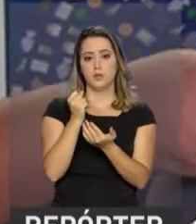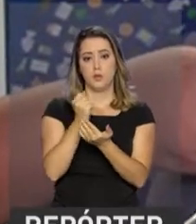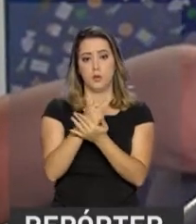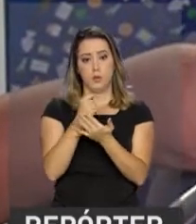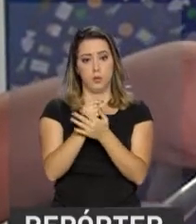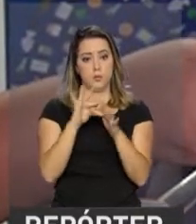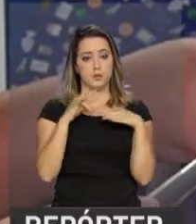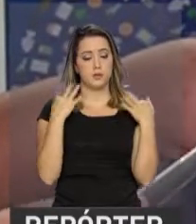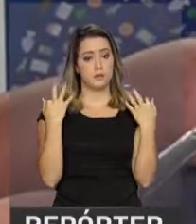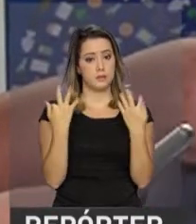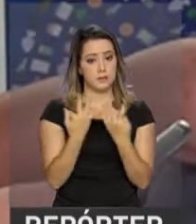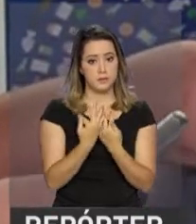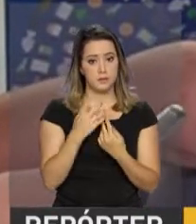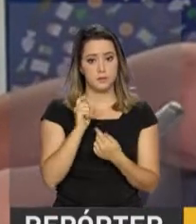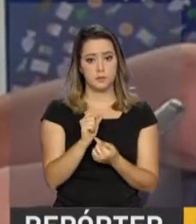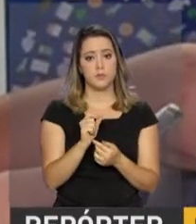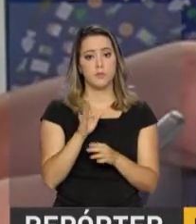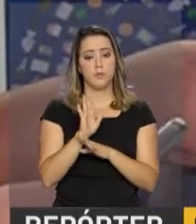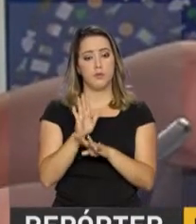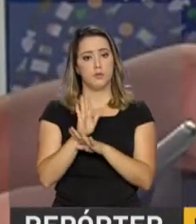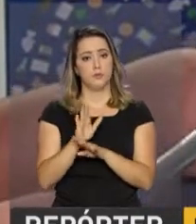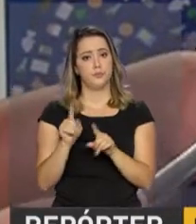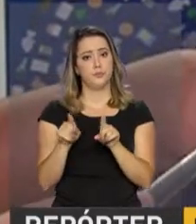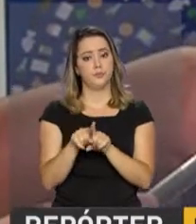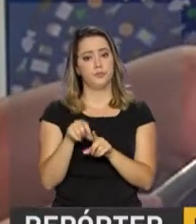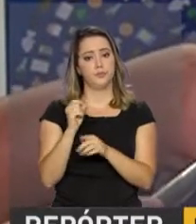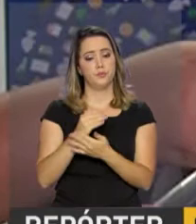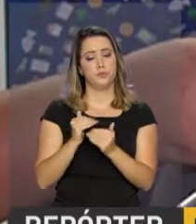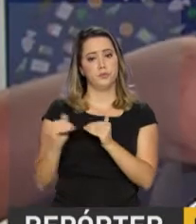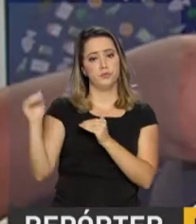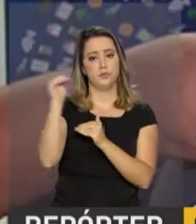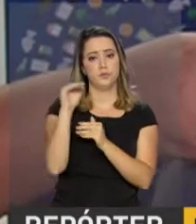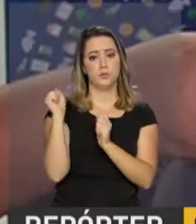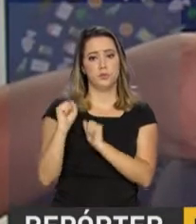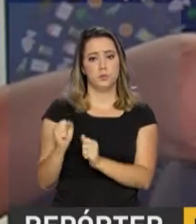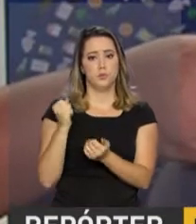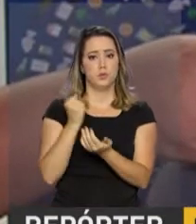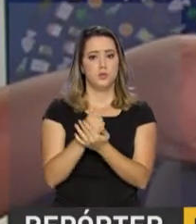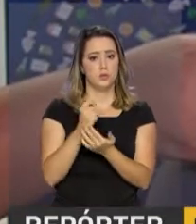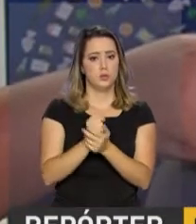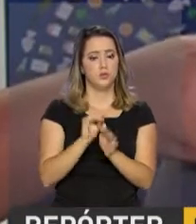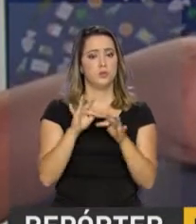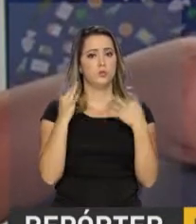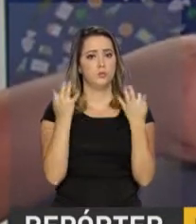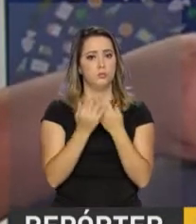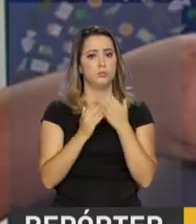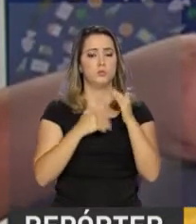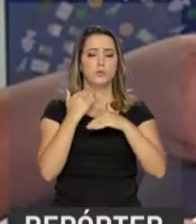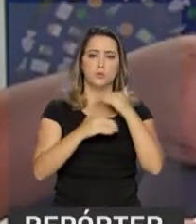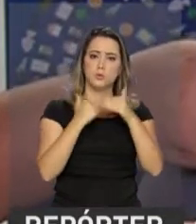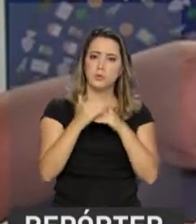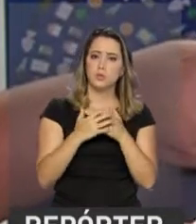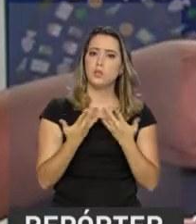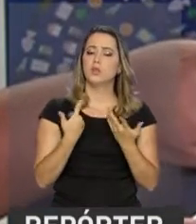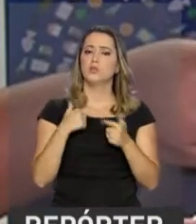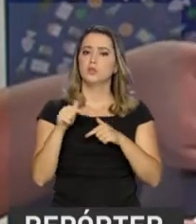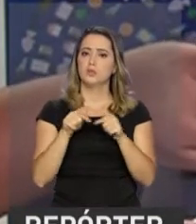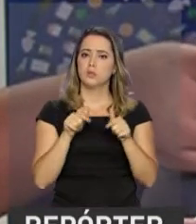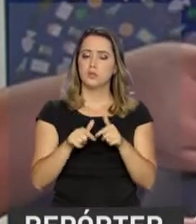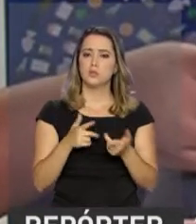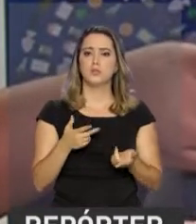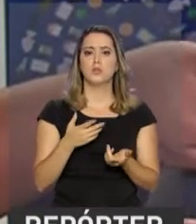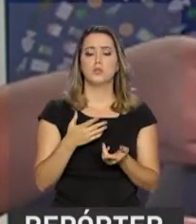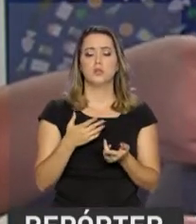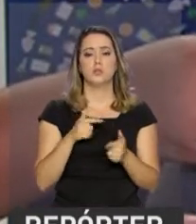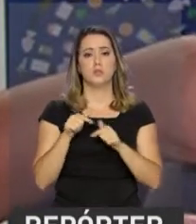famílias e beneficiado pelo aumento do poder de compra das famílias com o crescimento da ocupação né